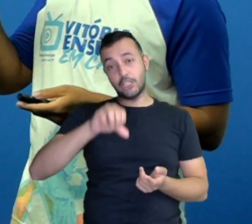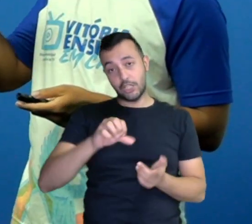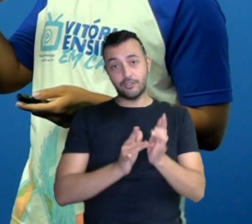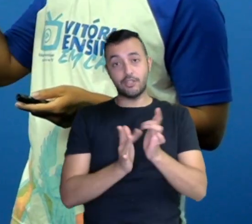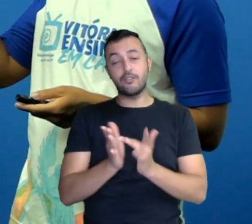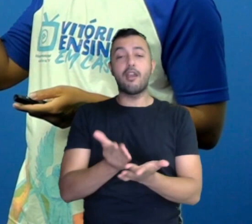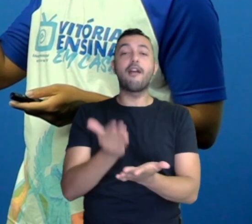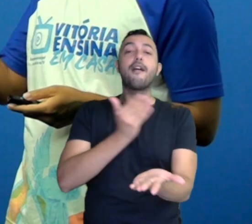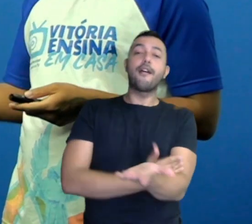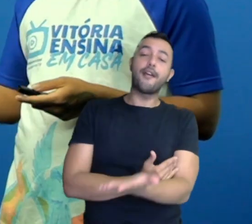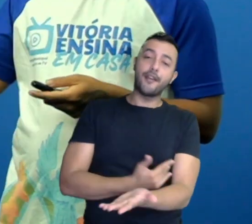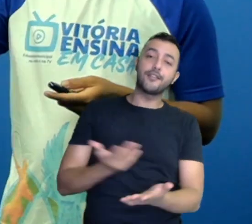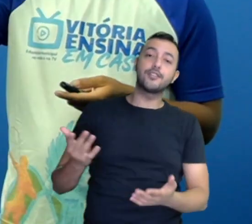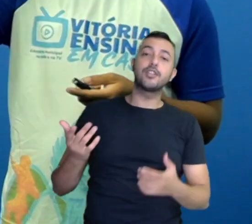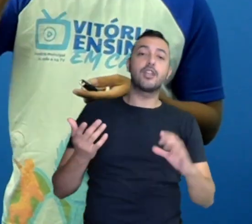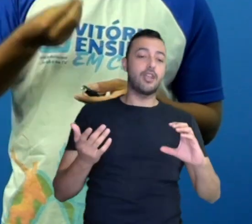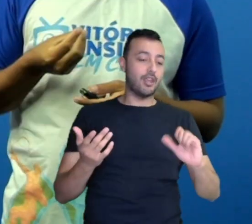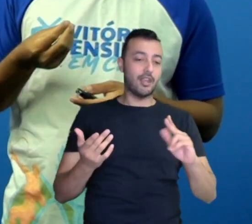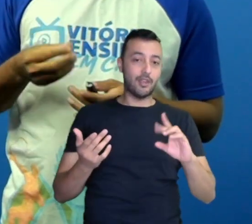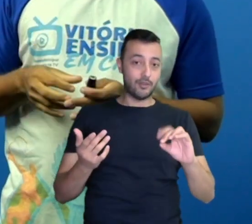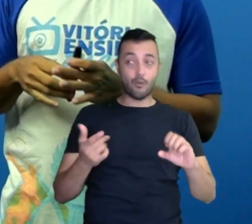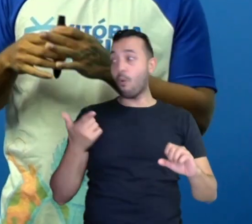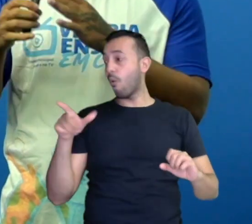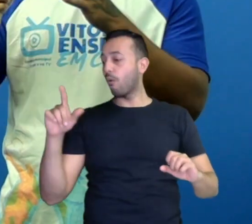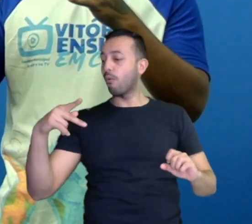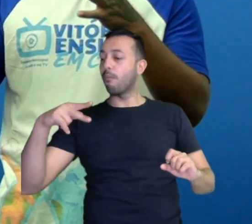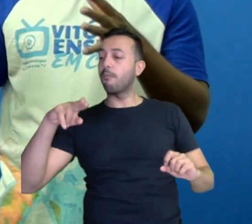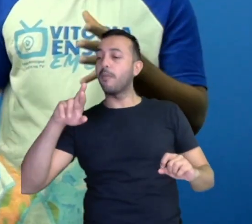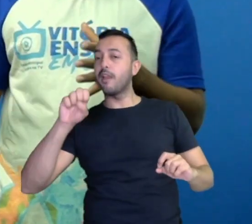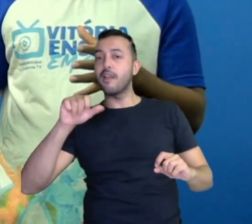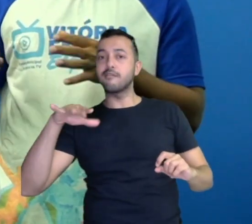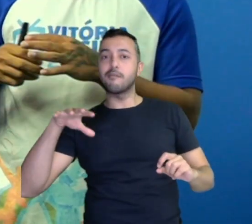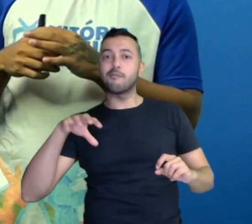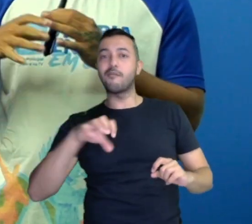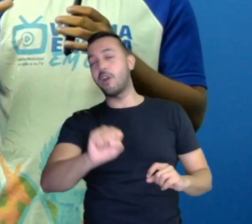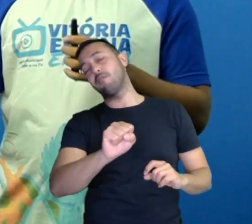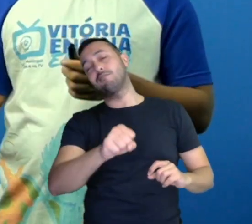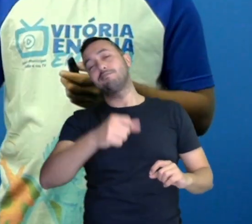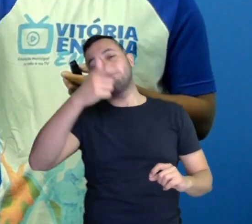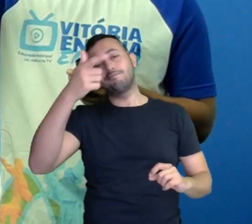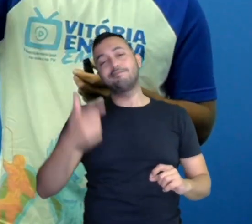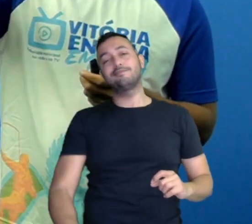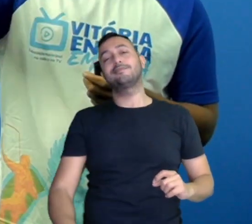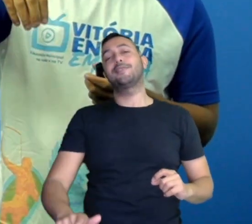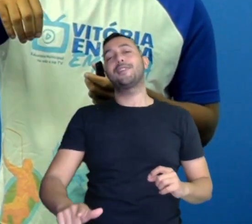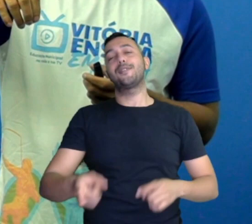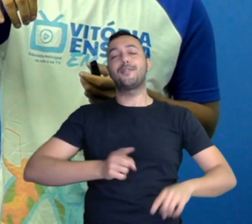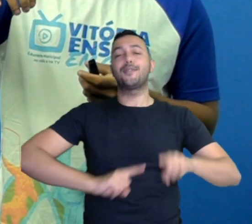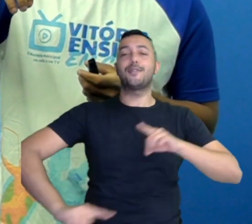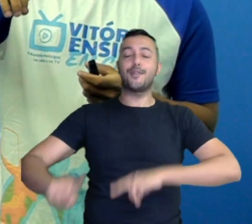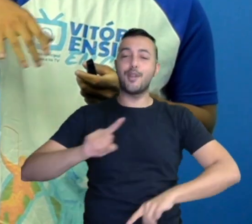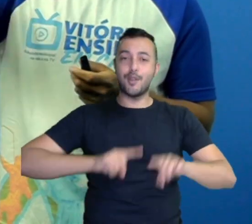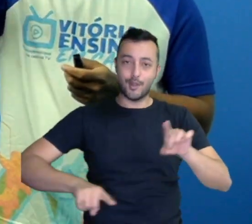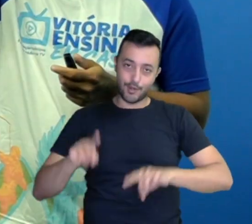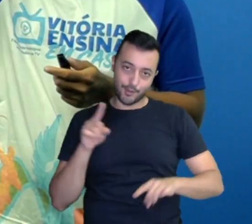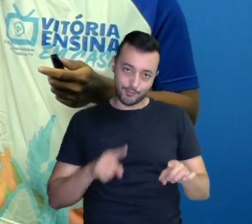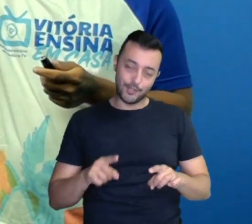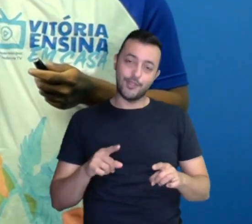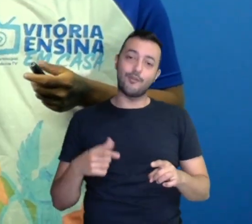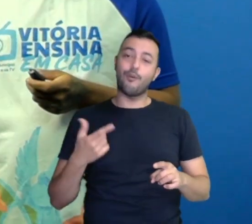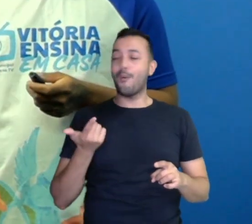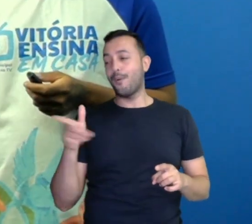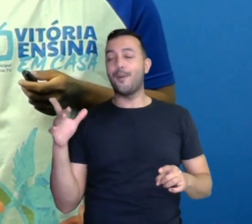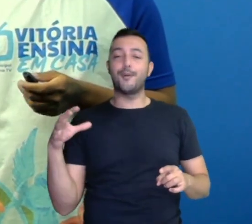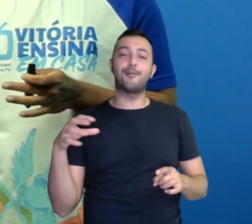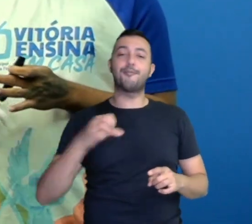os caldeus foram conquistados pelos persas. Então, mais uma vez, né, o domínio da região é passado para